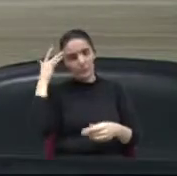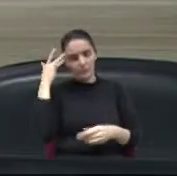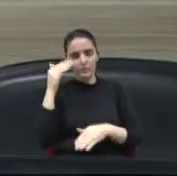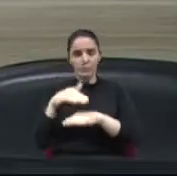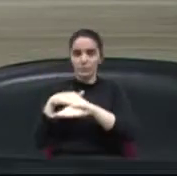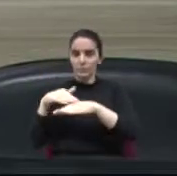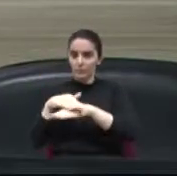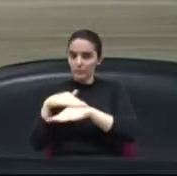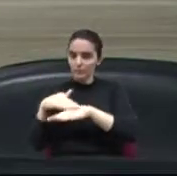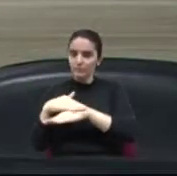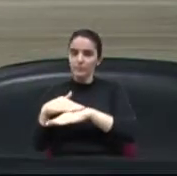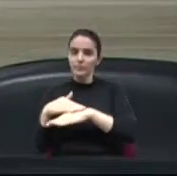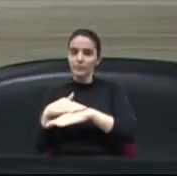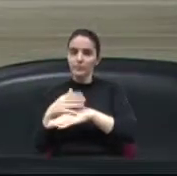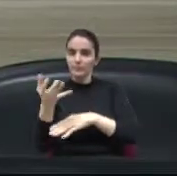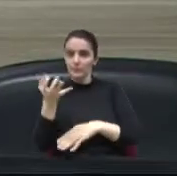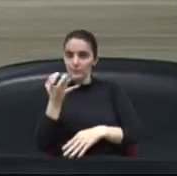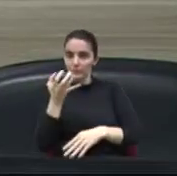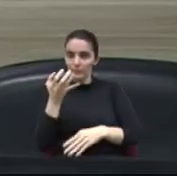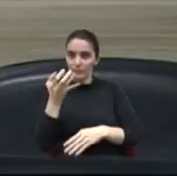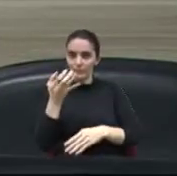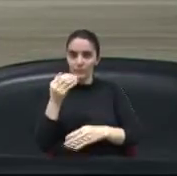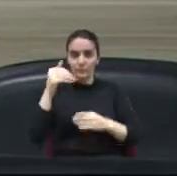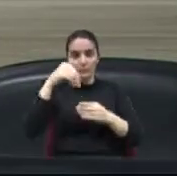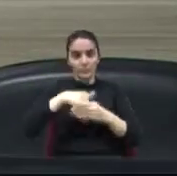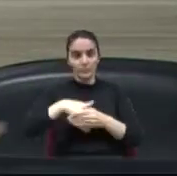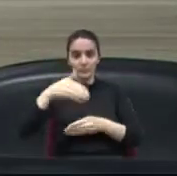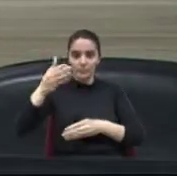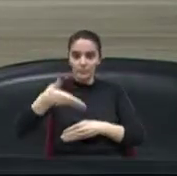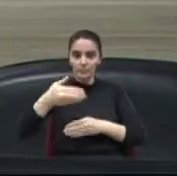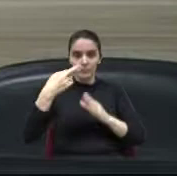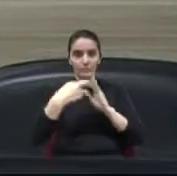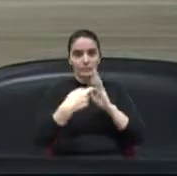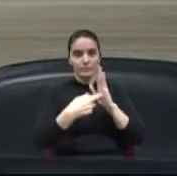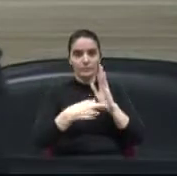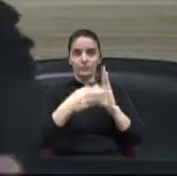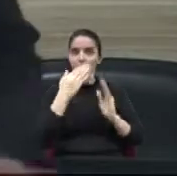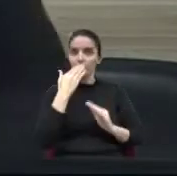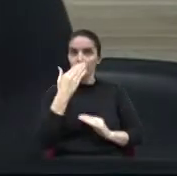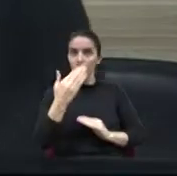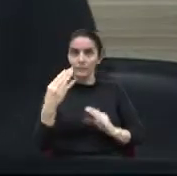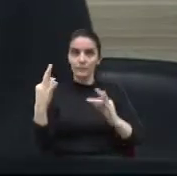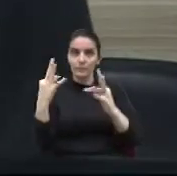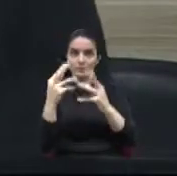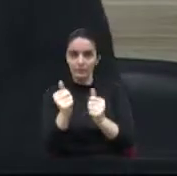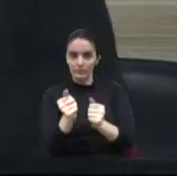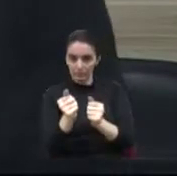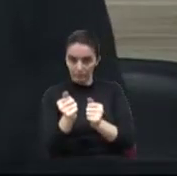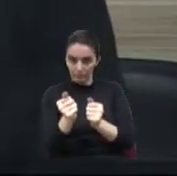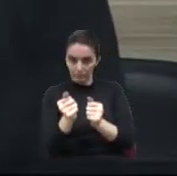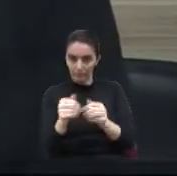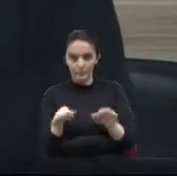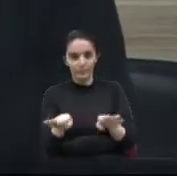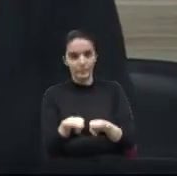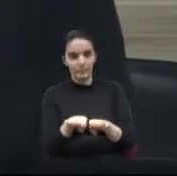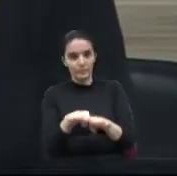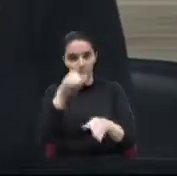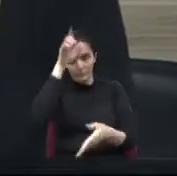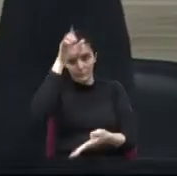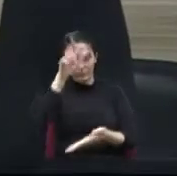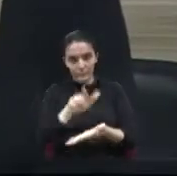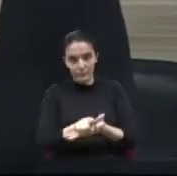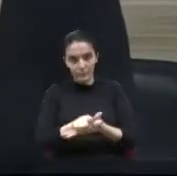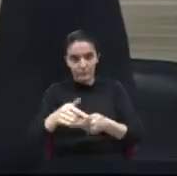pedindo para que vá à votação essa regulamentação. Então, peço a todos os vereadores, vou pedir aqui aos líderes, que adiem